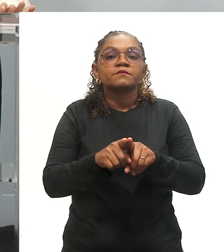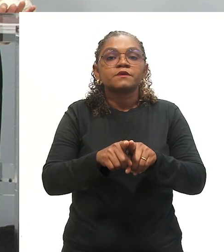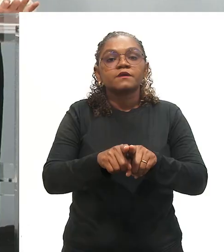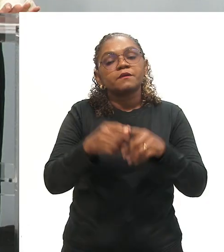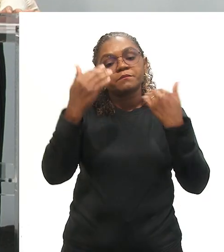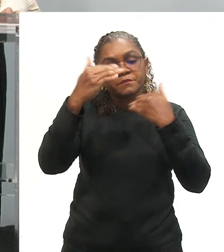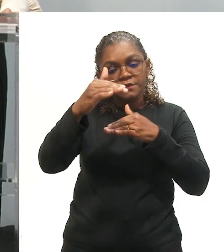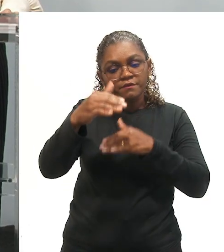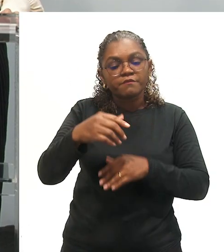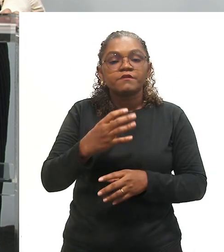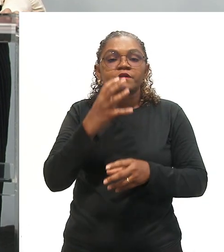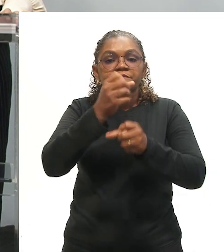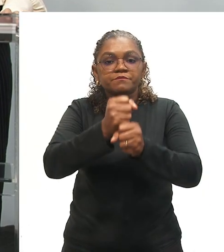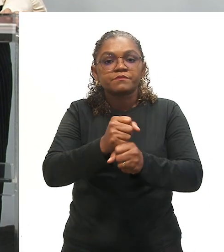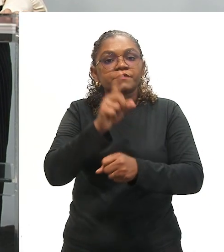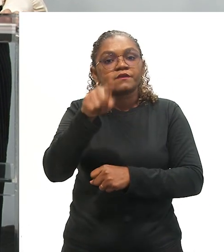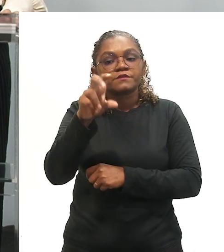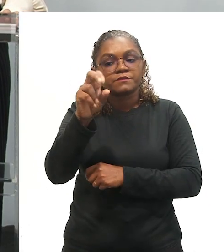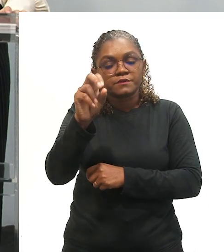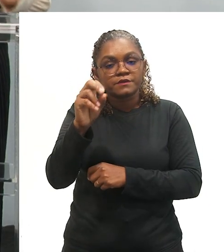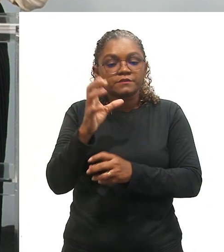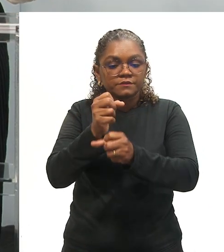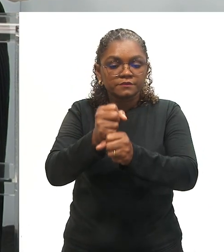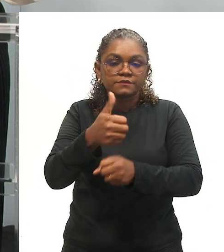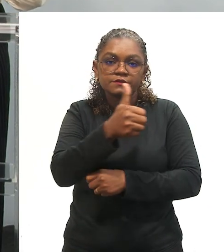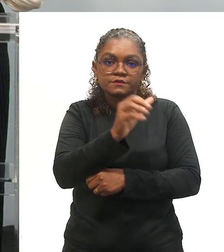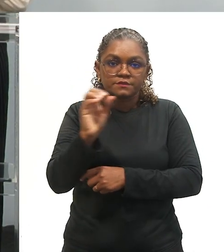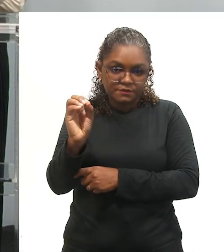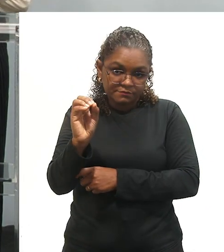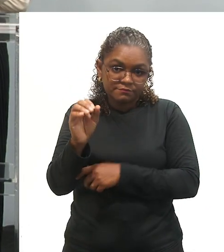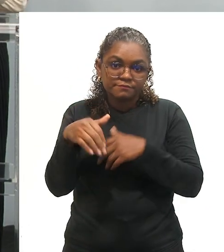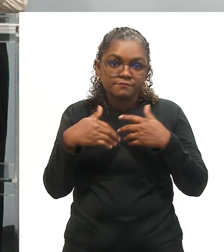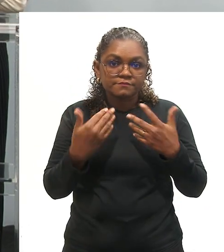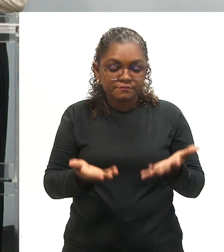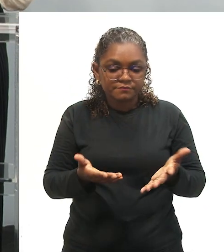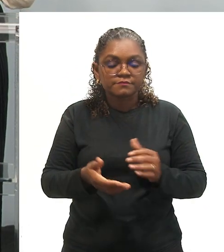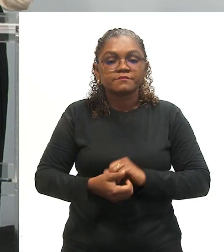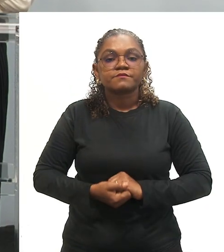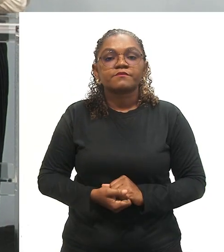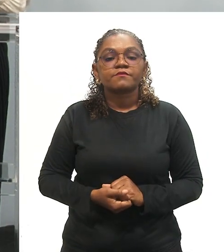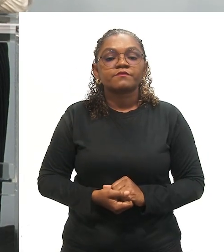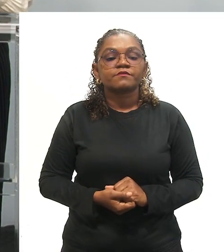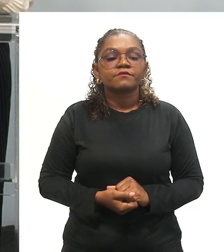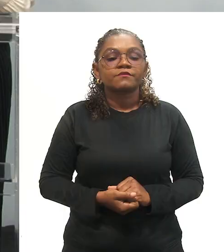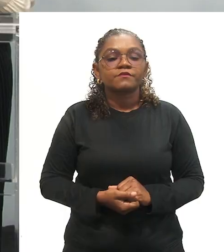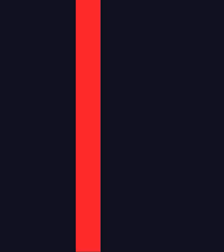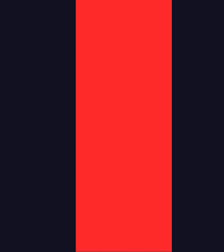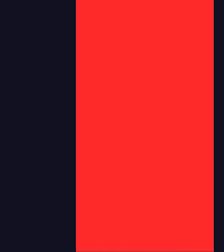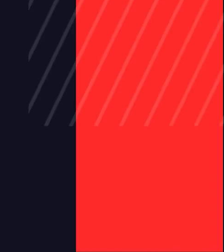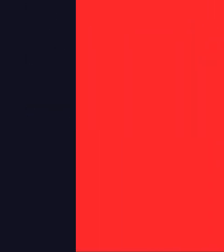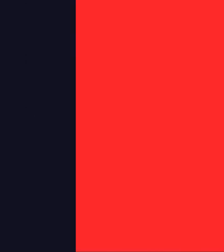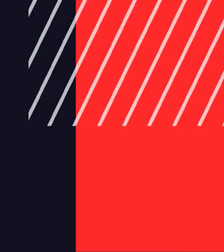está organizado o planejamento dessa disciplina. Aguardo você para acompanhar a nossa teleaula. Até breve.